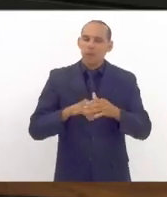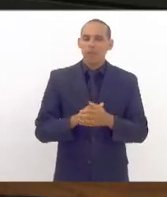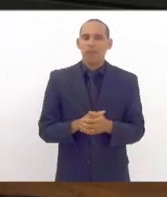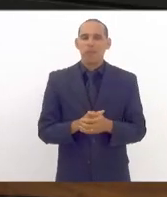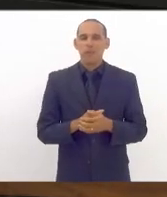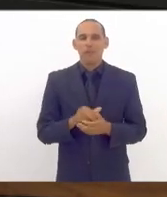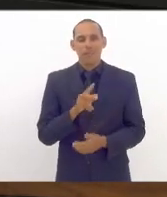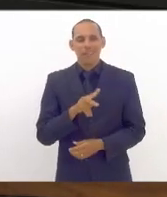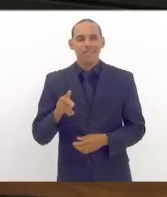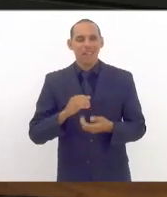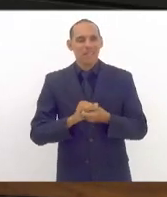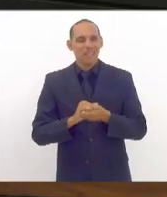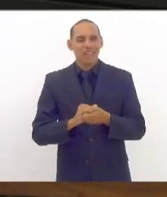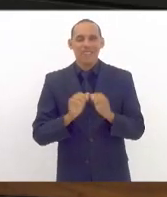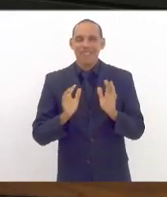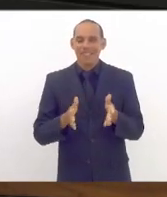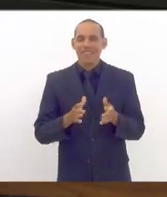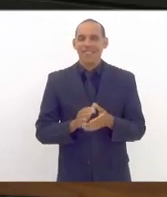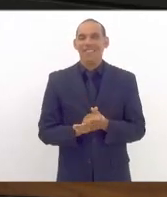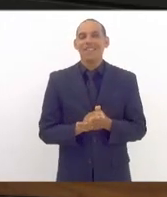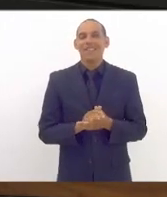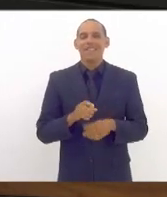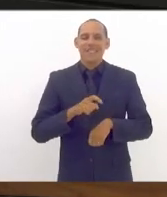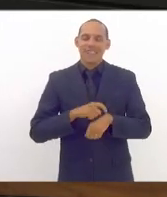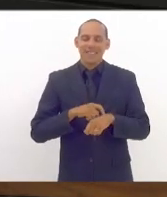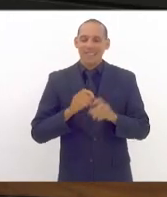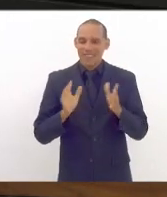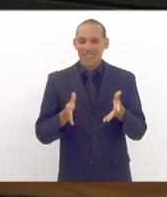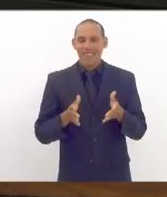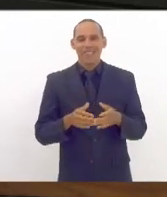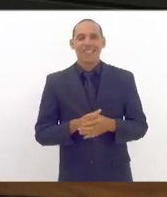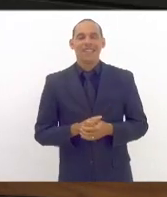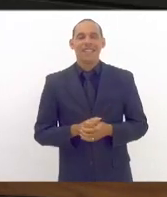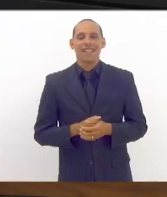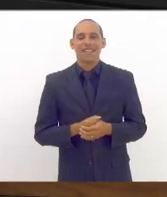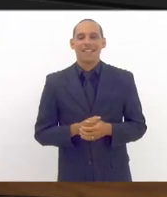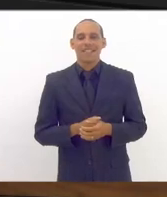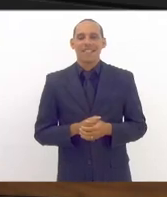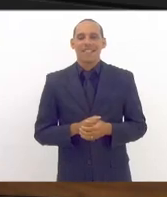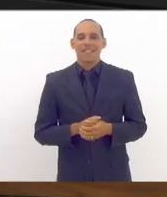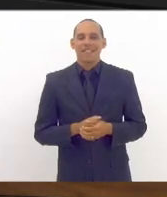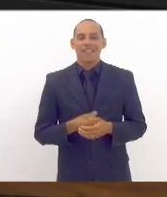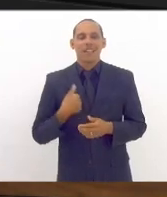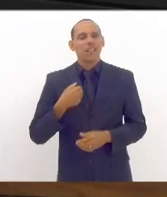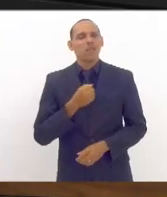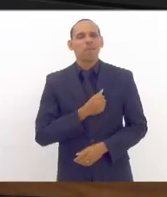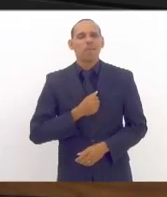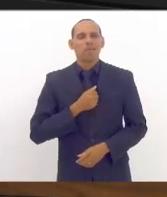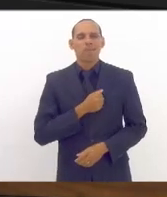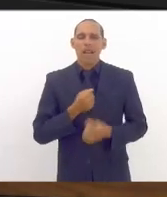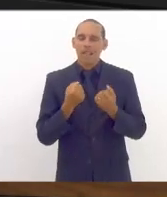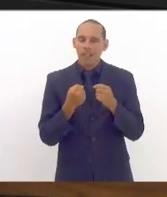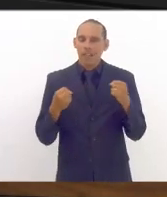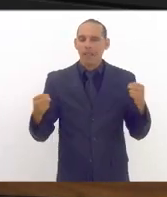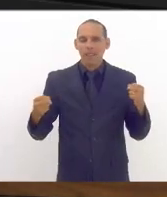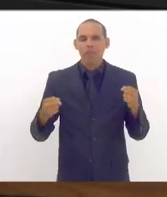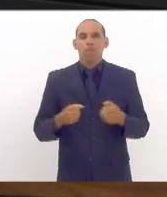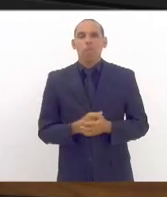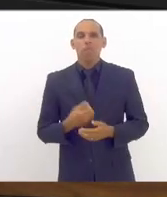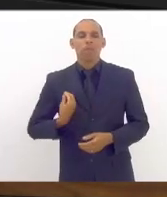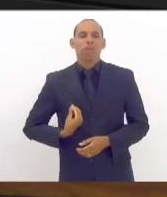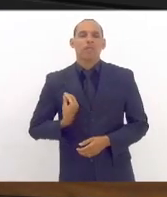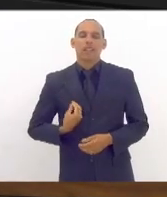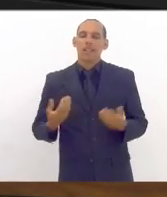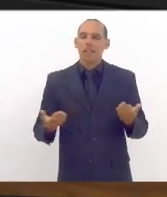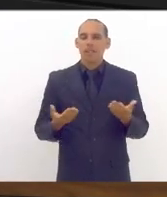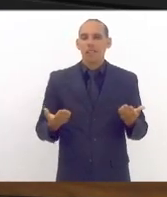presidente já cumprimentou para ganhar o tempo enfim dizer que é uma satisfação enorme está aqui